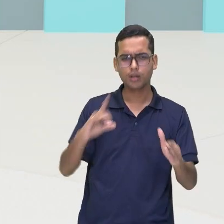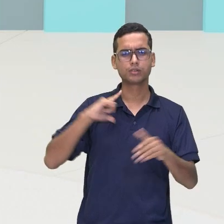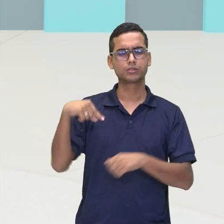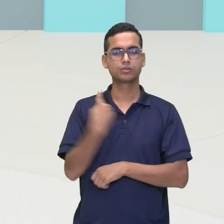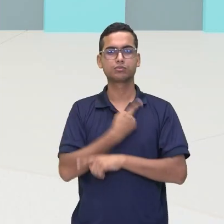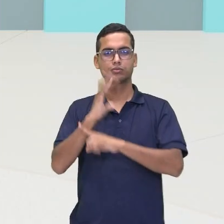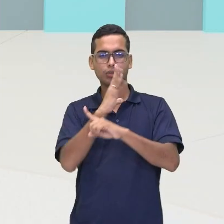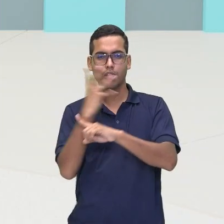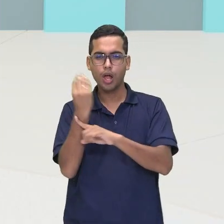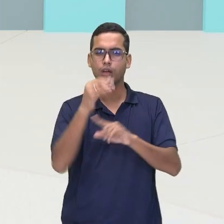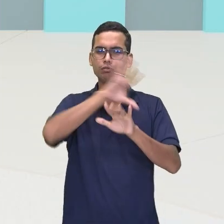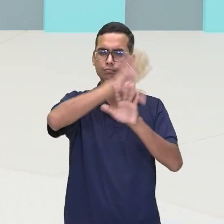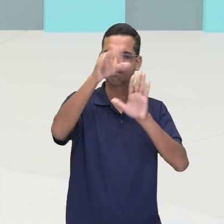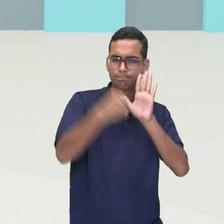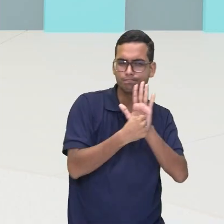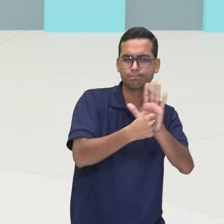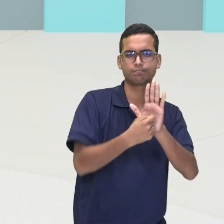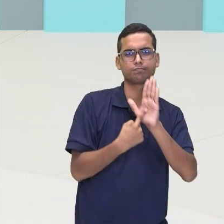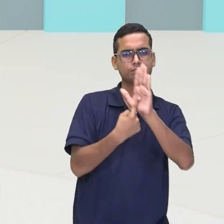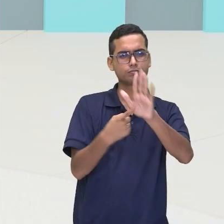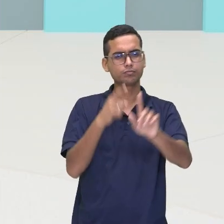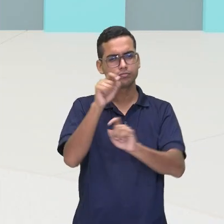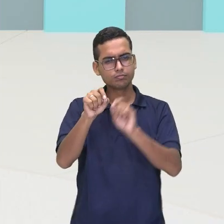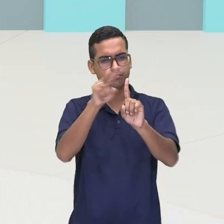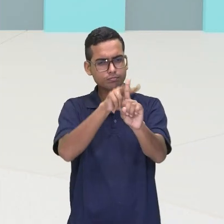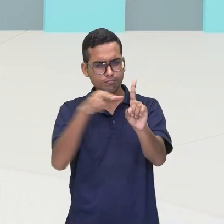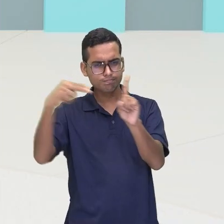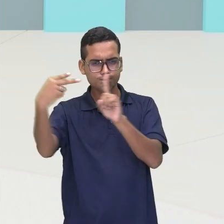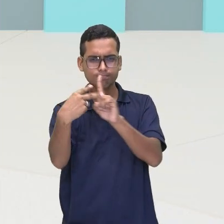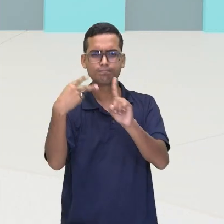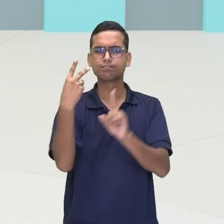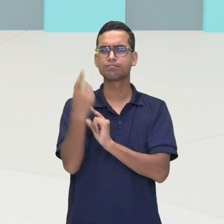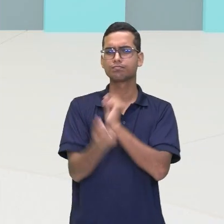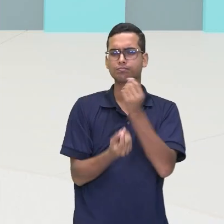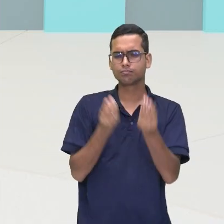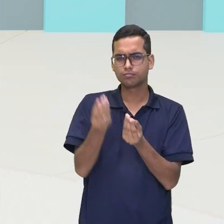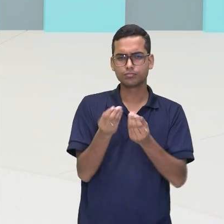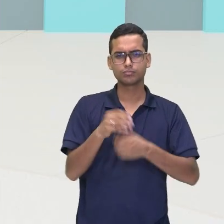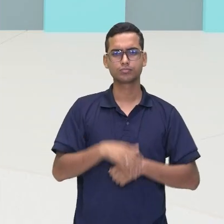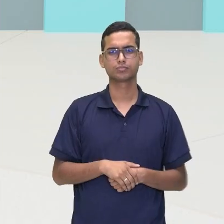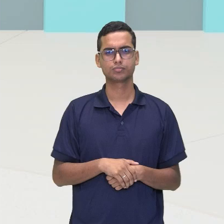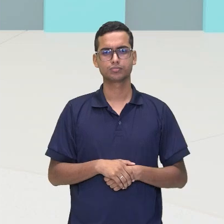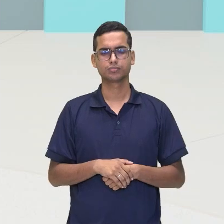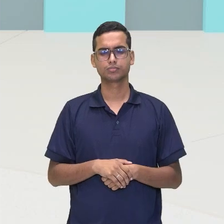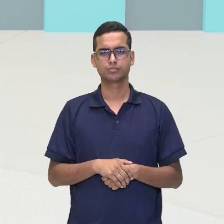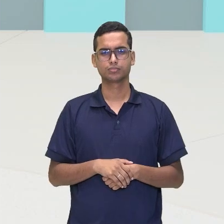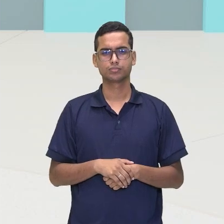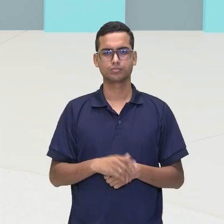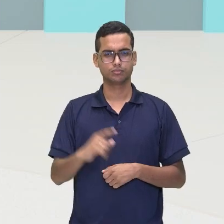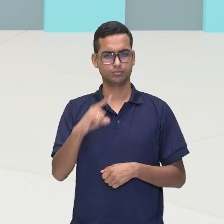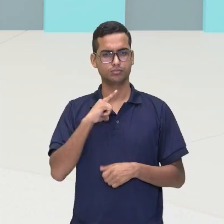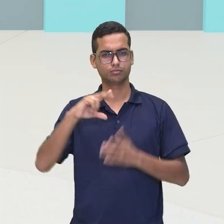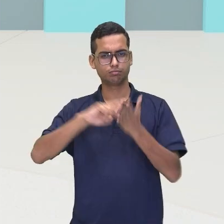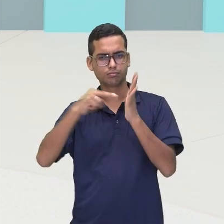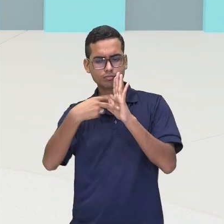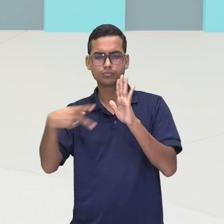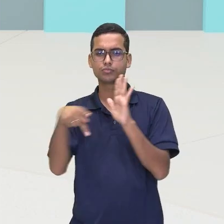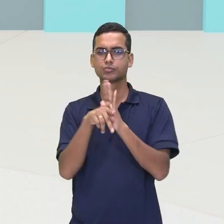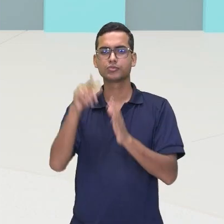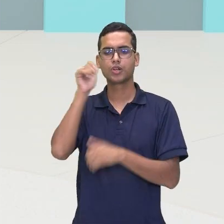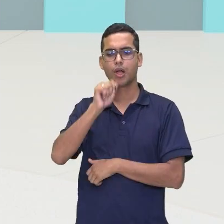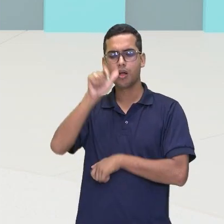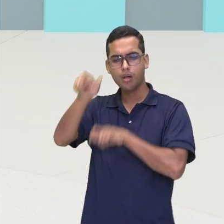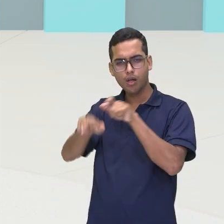forma simbólica, trazendo aqui esse olhar voltado para o significado da